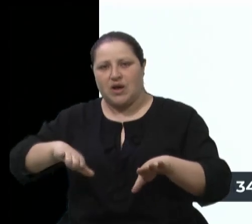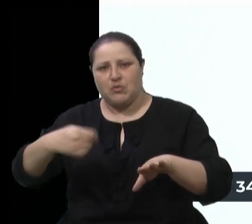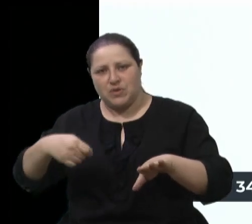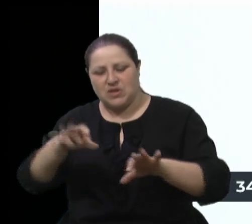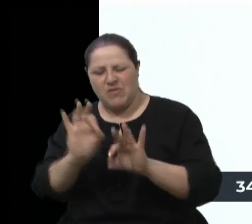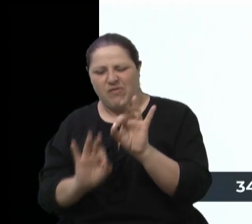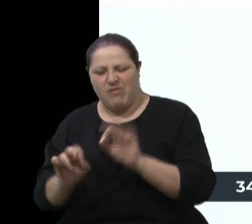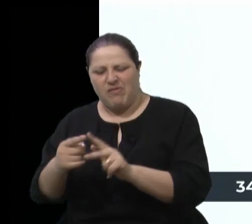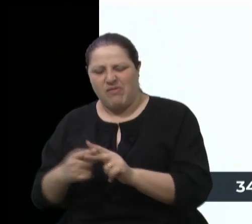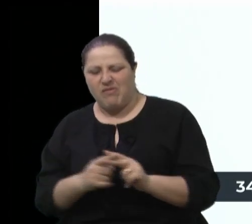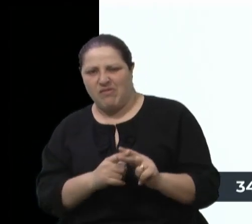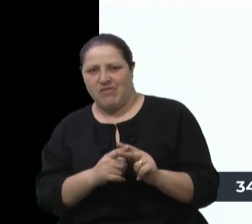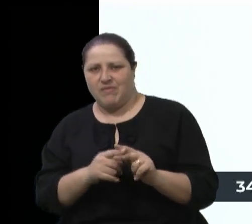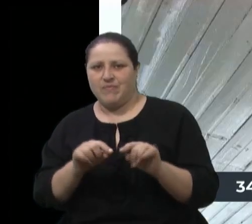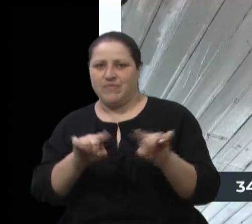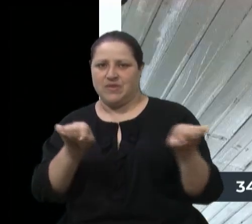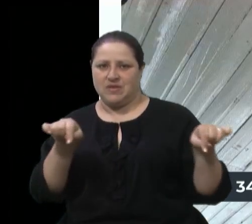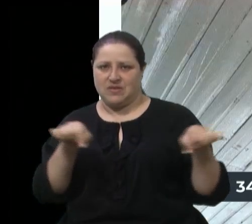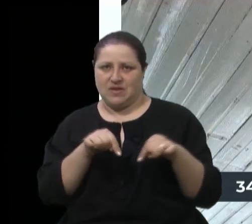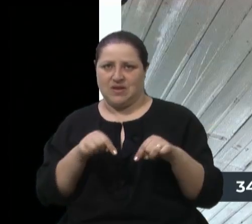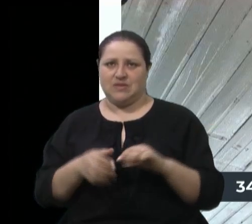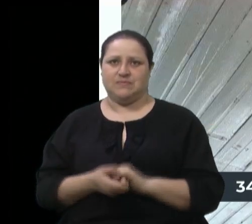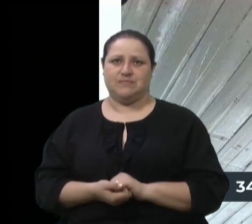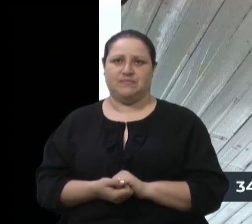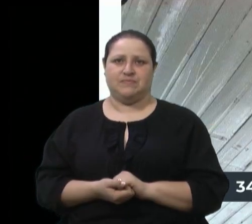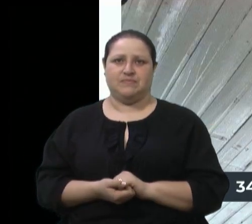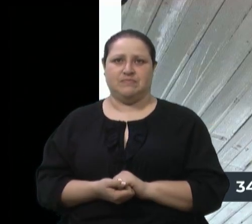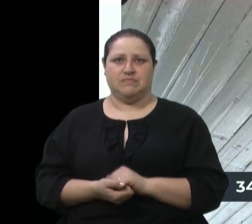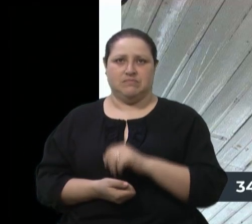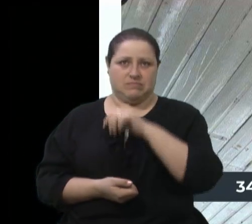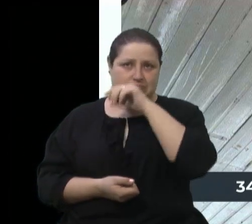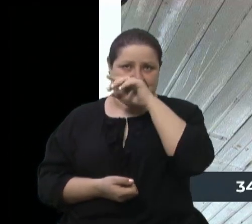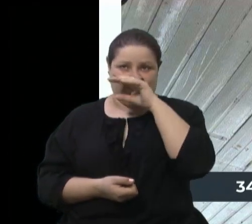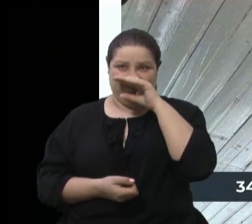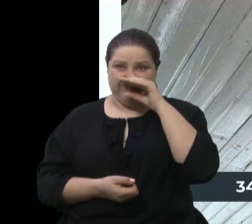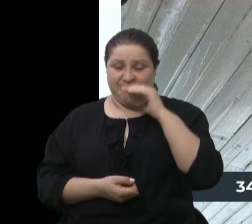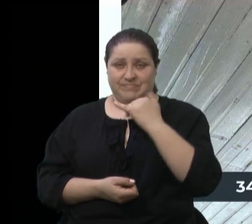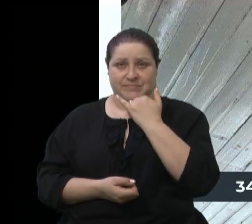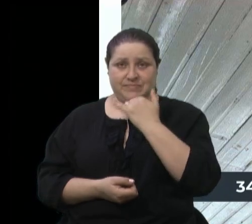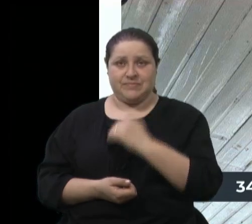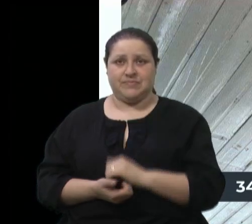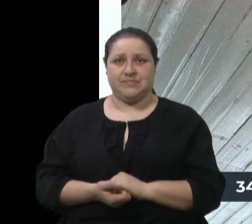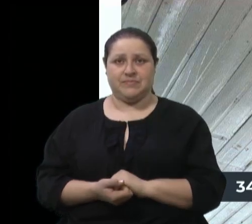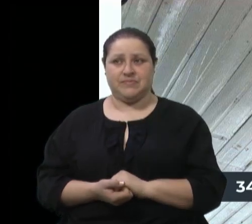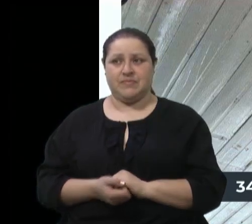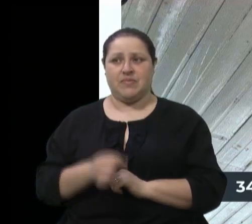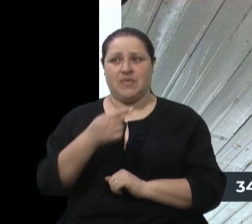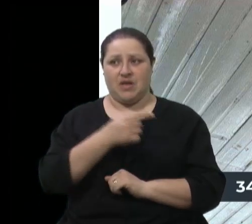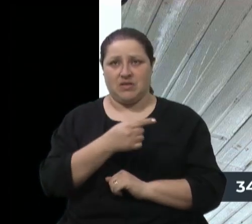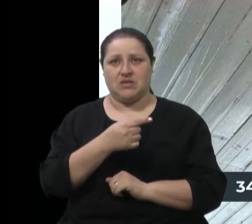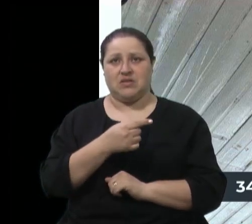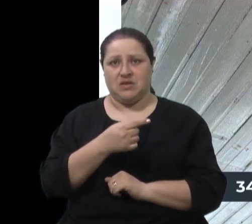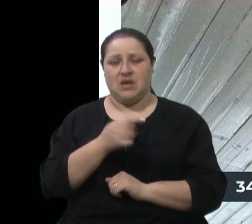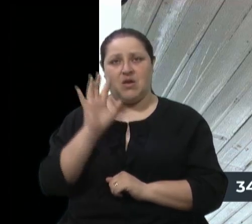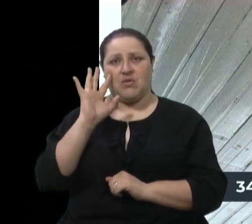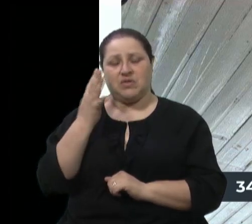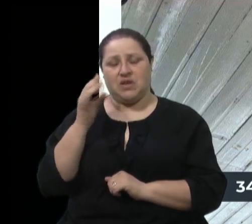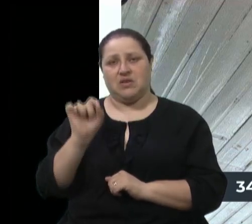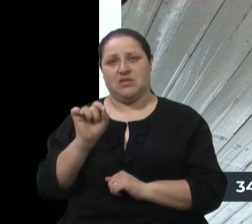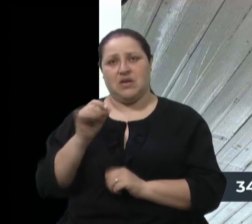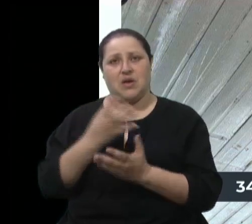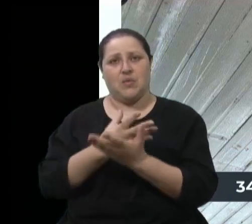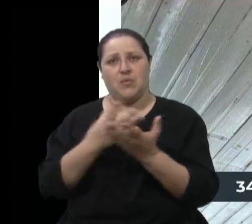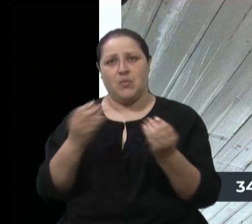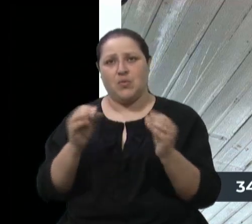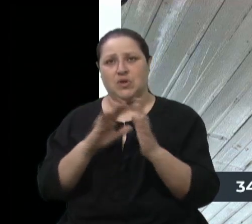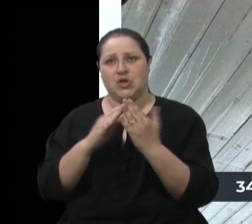né? Pode passar, por favor. Esse é o caso, e muitas das nossas escolas de